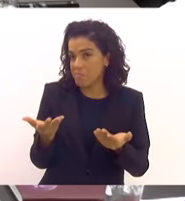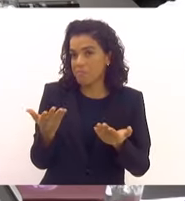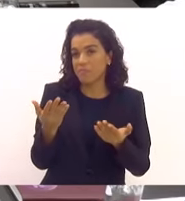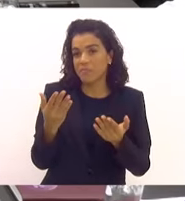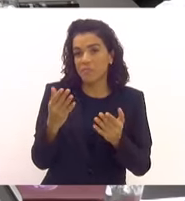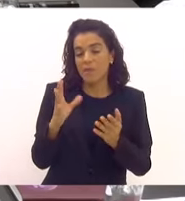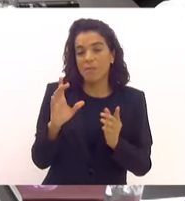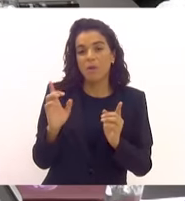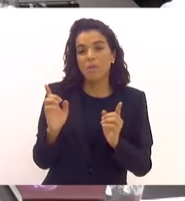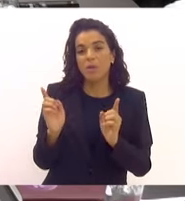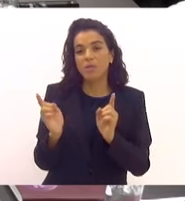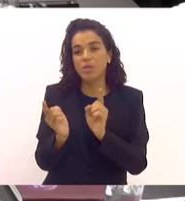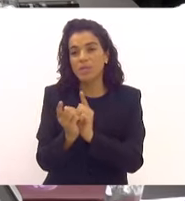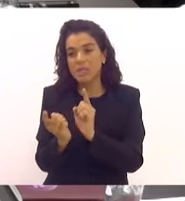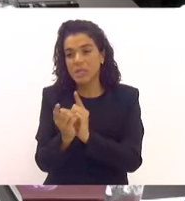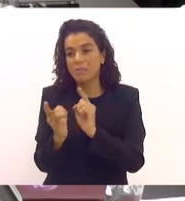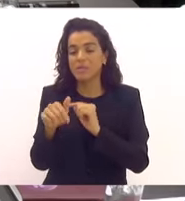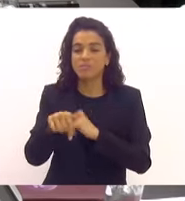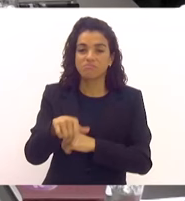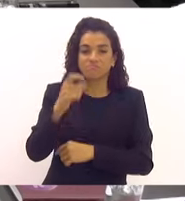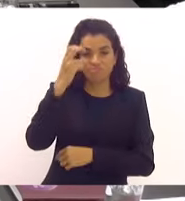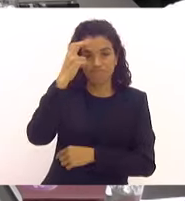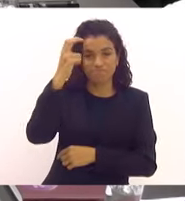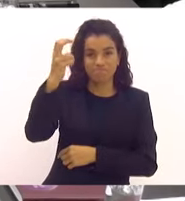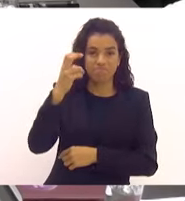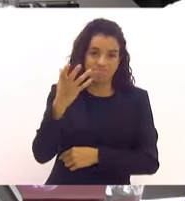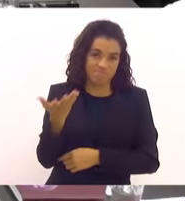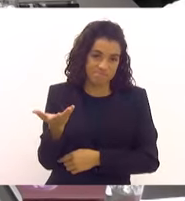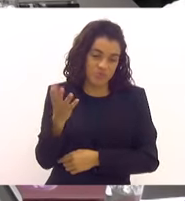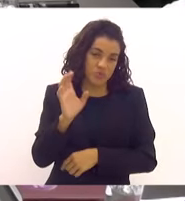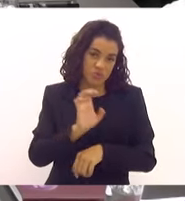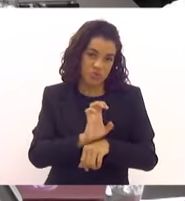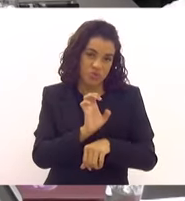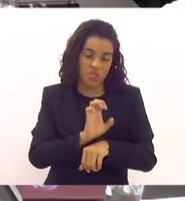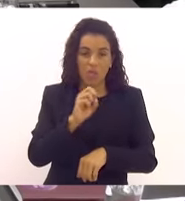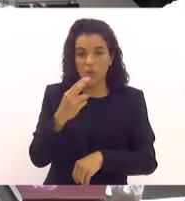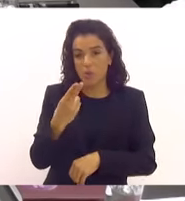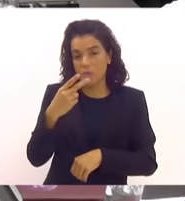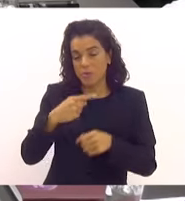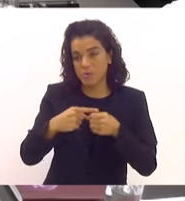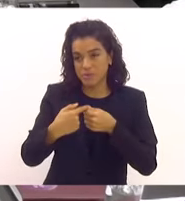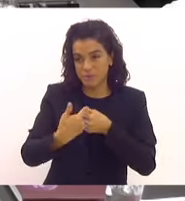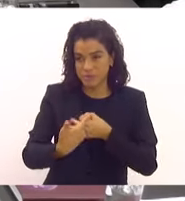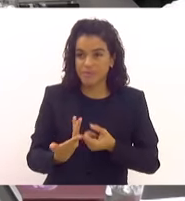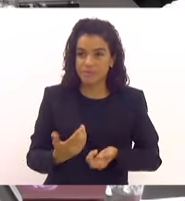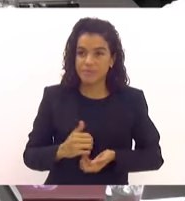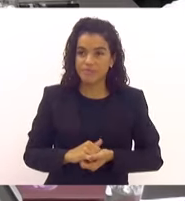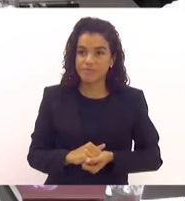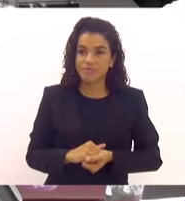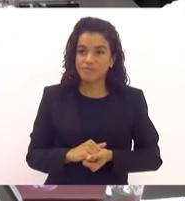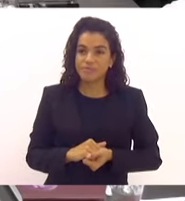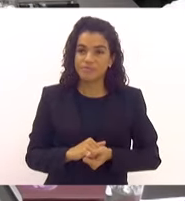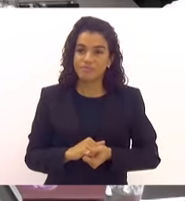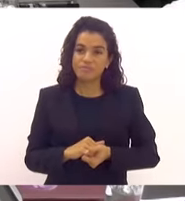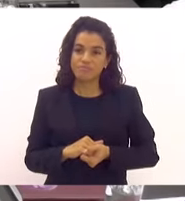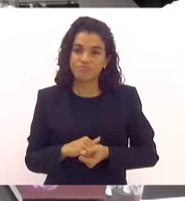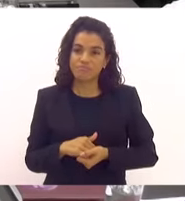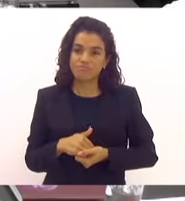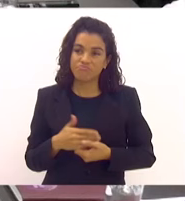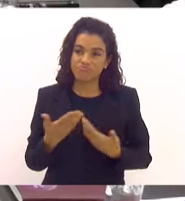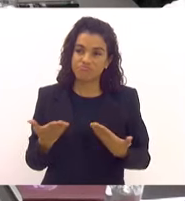pelo próprio departamento, né, de inteligência aí, né, do Estado e dos municípios, para que